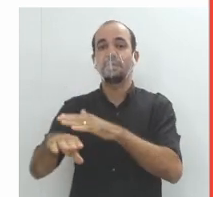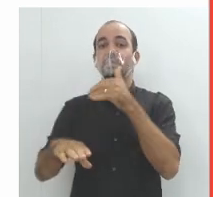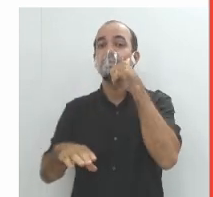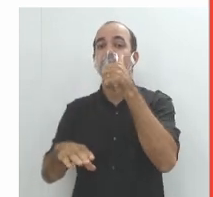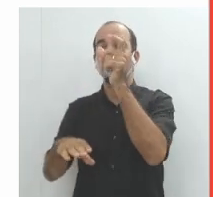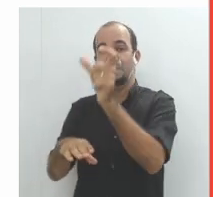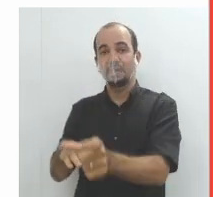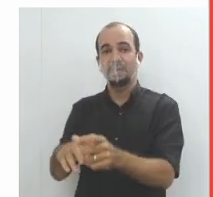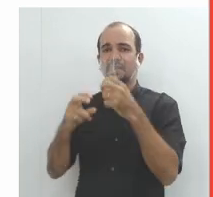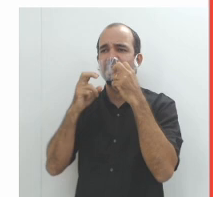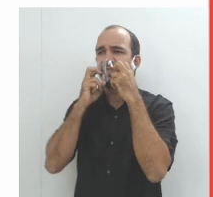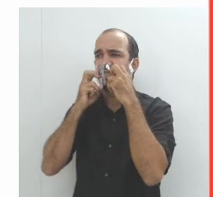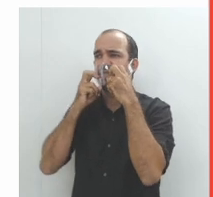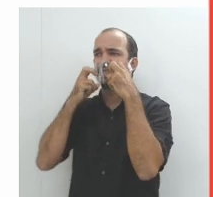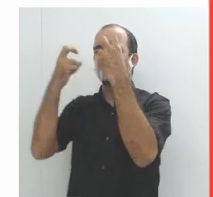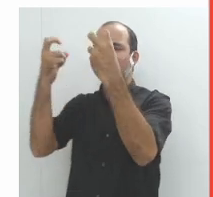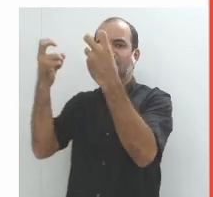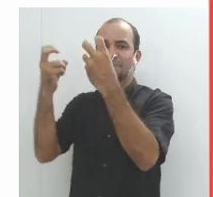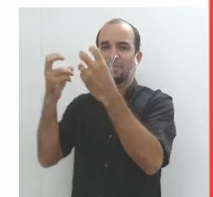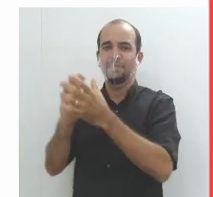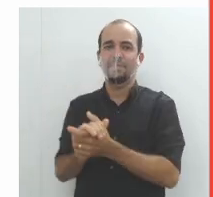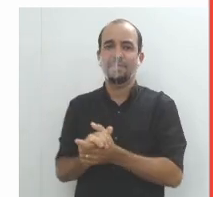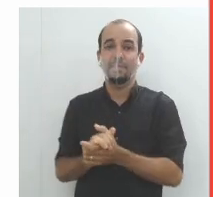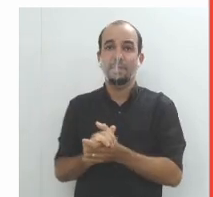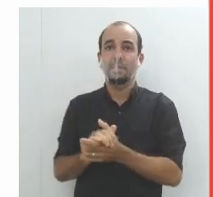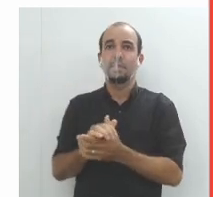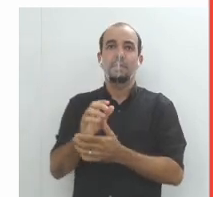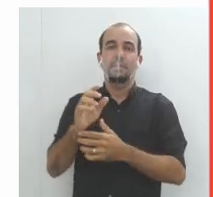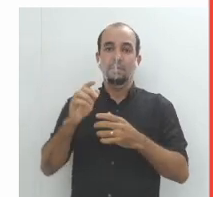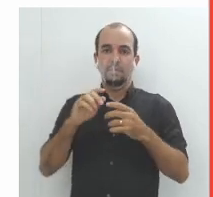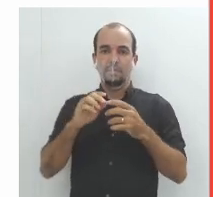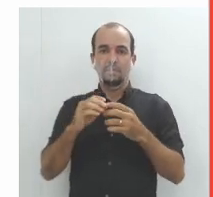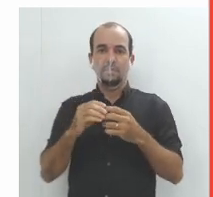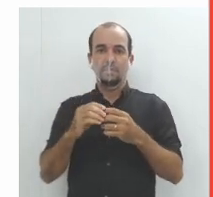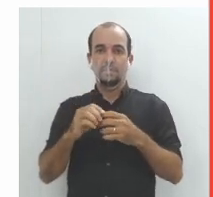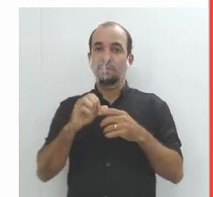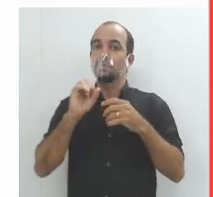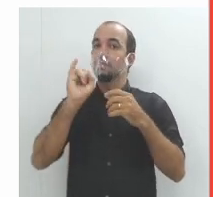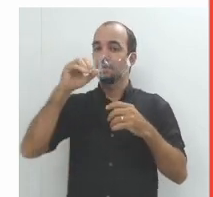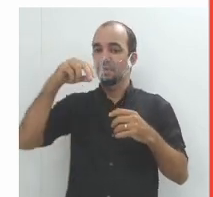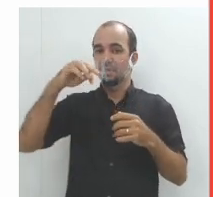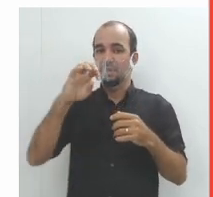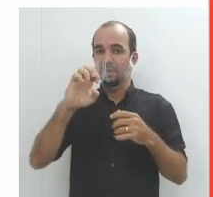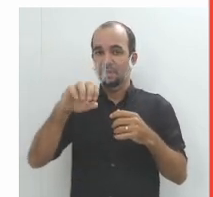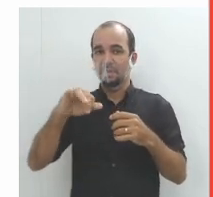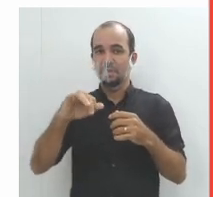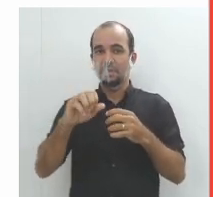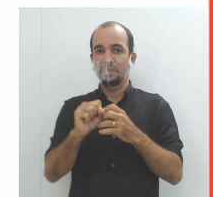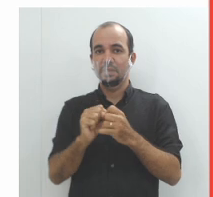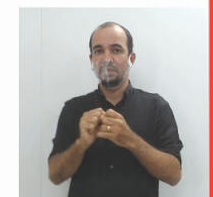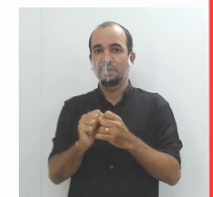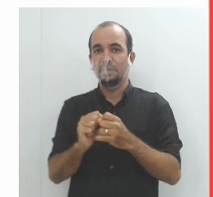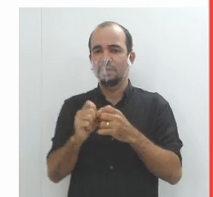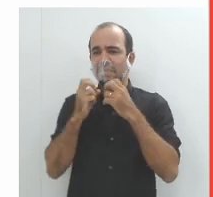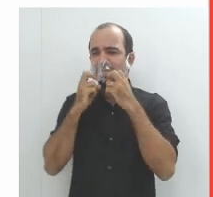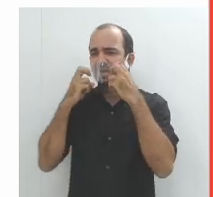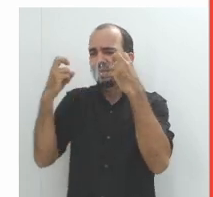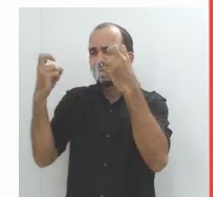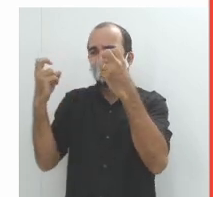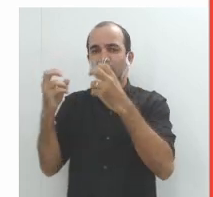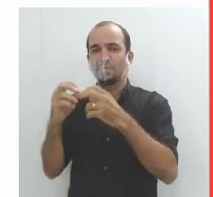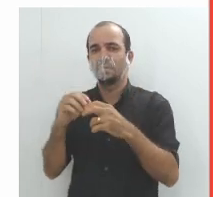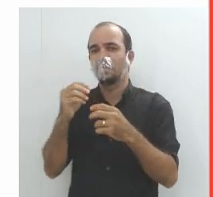né? Vamos trocar com desespero por outra palavra equivalente. Qual seria?